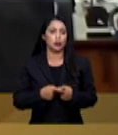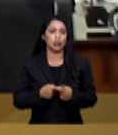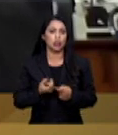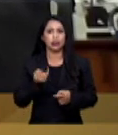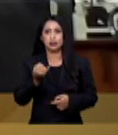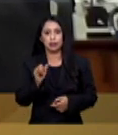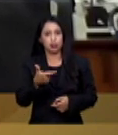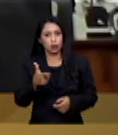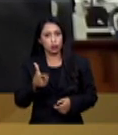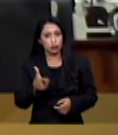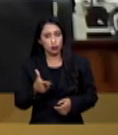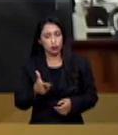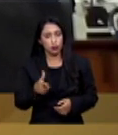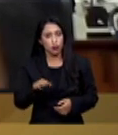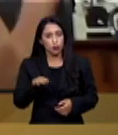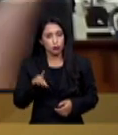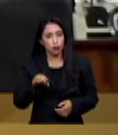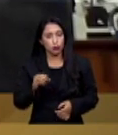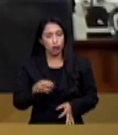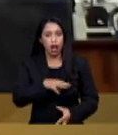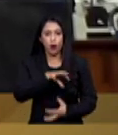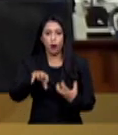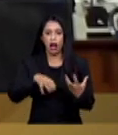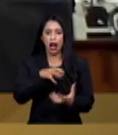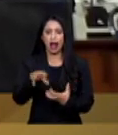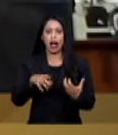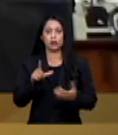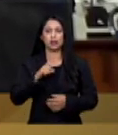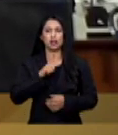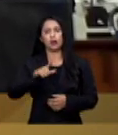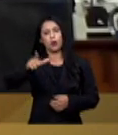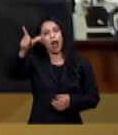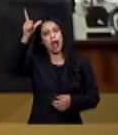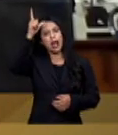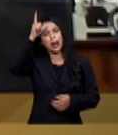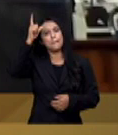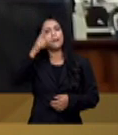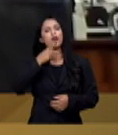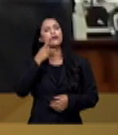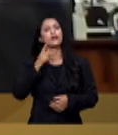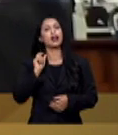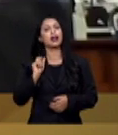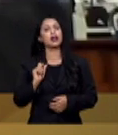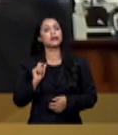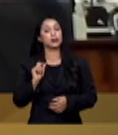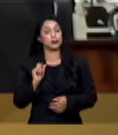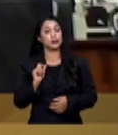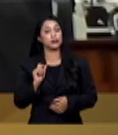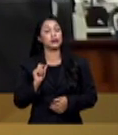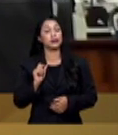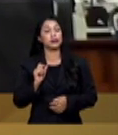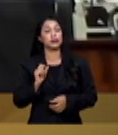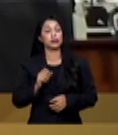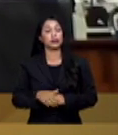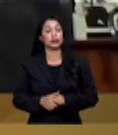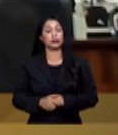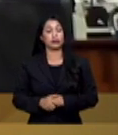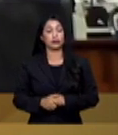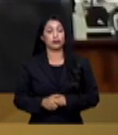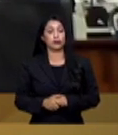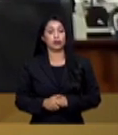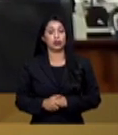caos. Eu até lembro sempre, um autor alemão, salvo engano, Walter Leisner, que dizia que a